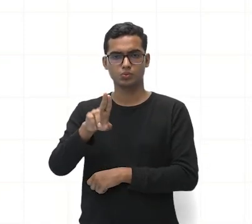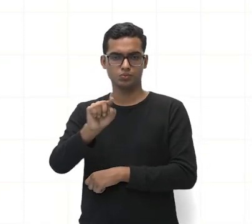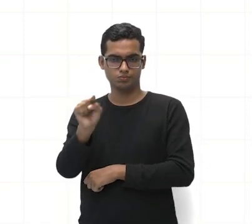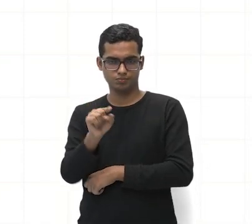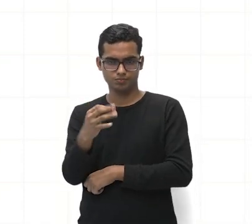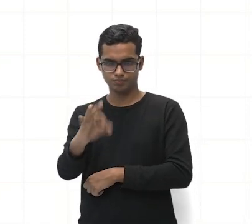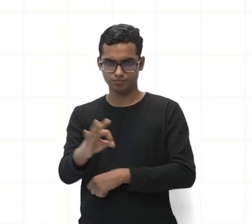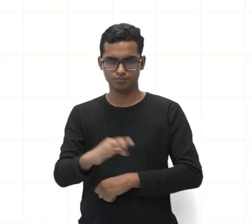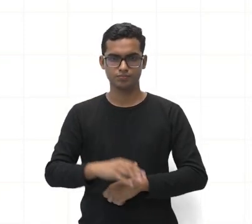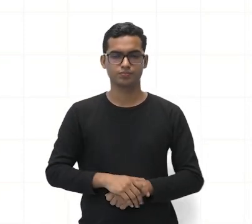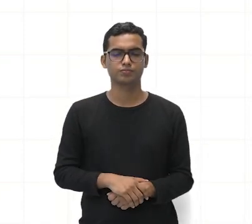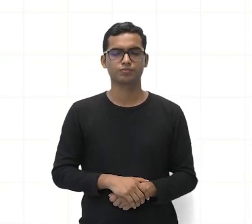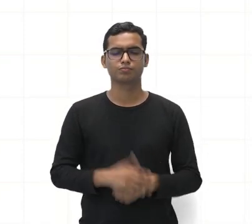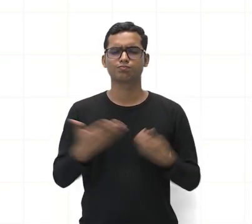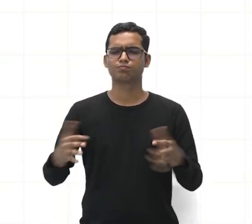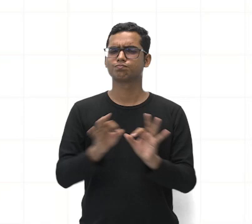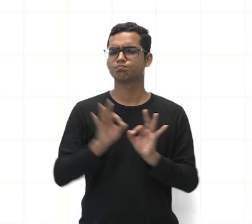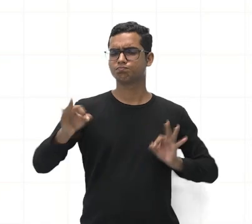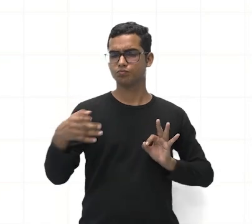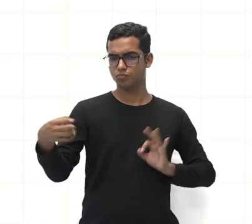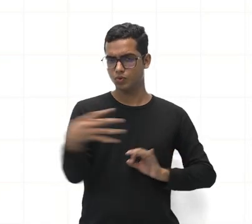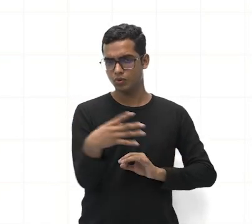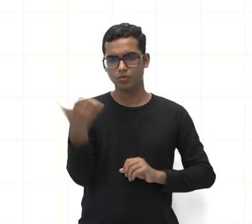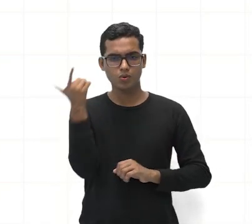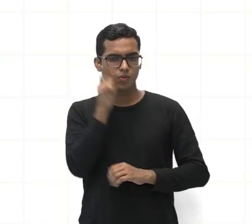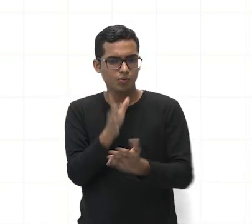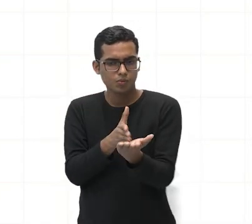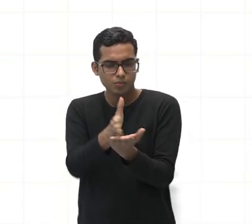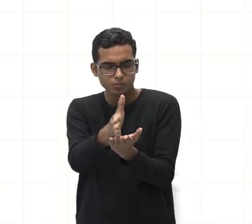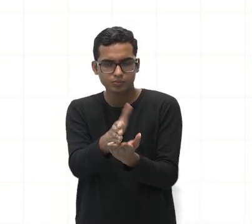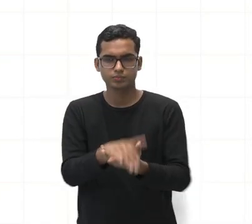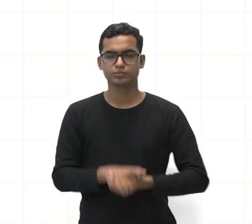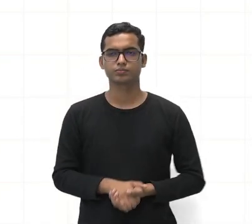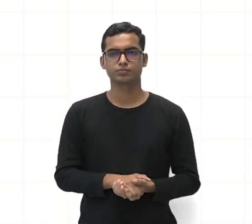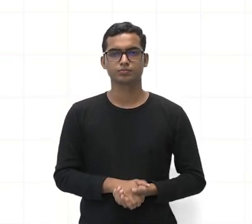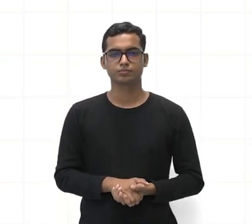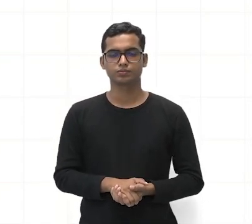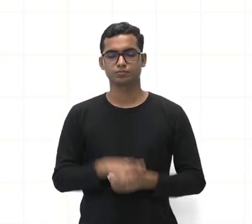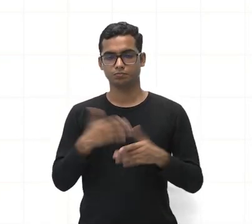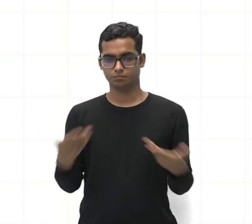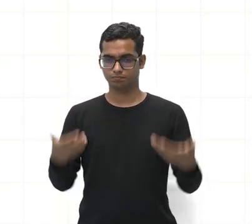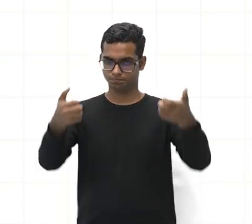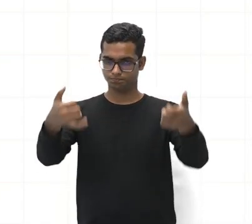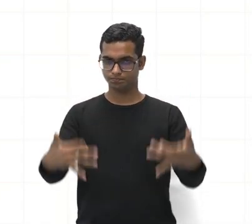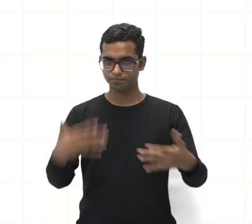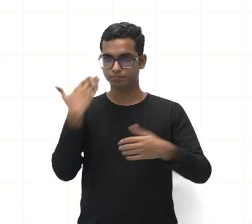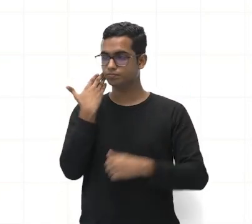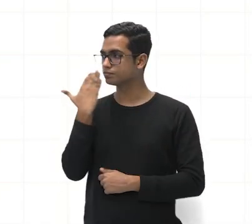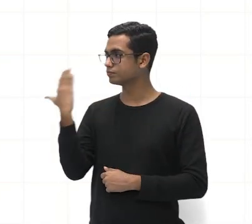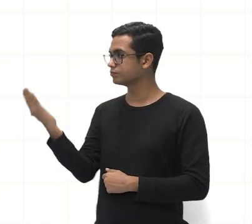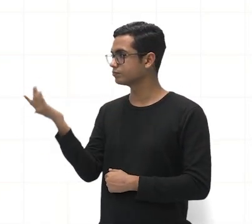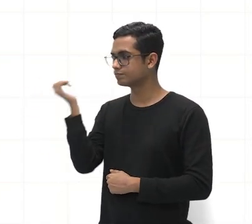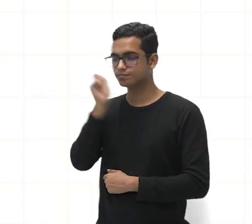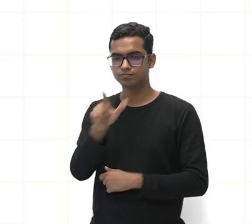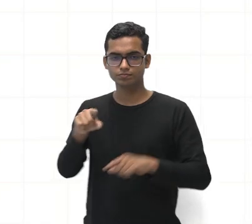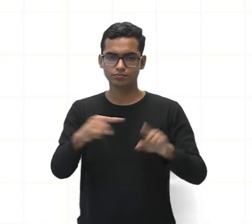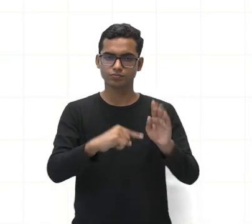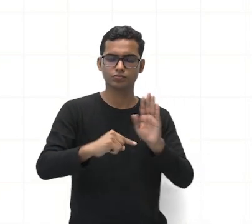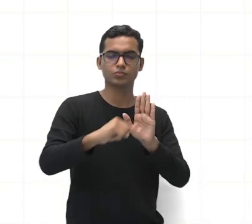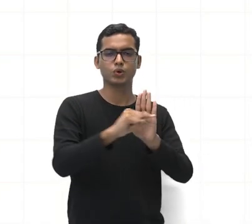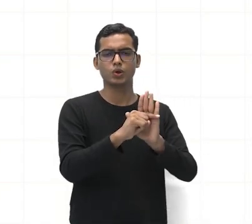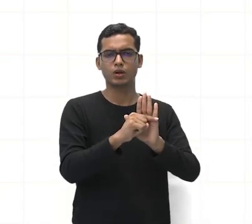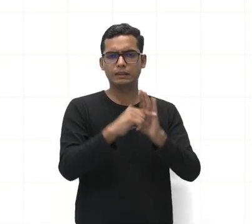Tudo bem? Então, qual a nova distância percorrida? Bom, pessoal, para fazer a subtração, pessoal, não